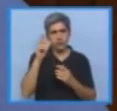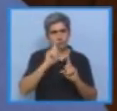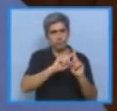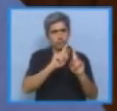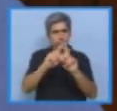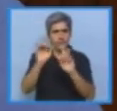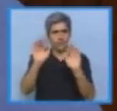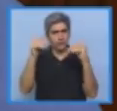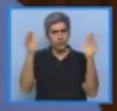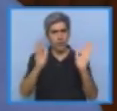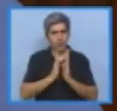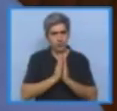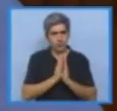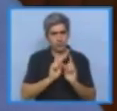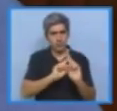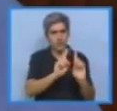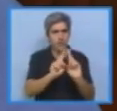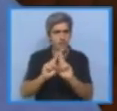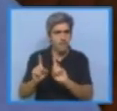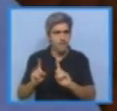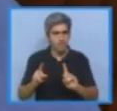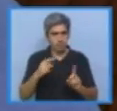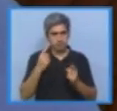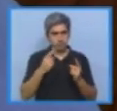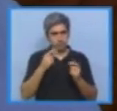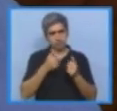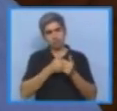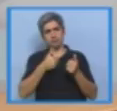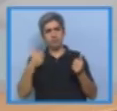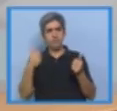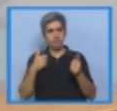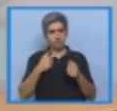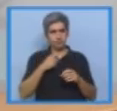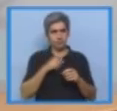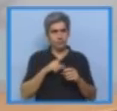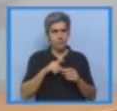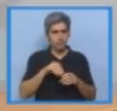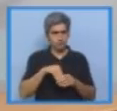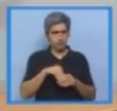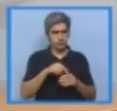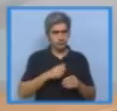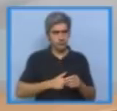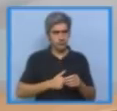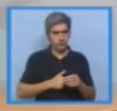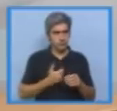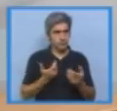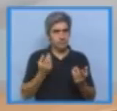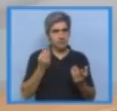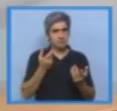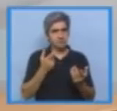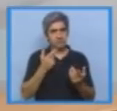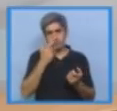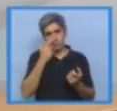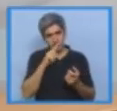diversas, até com afinidades muito, às vezes, até distanciadas daquele que é o universo católico? Eu